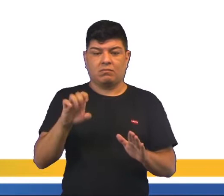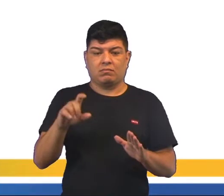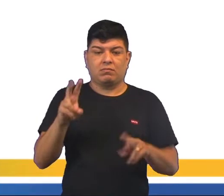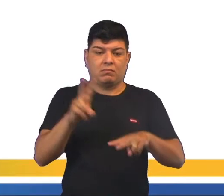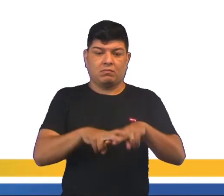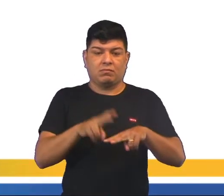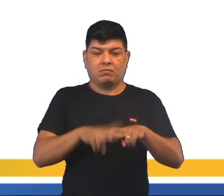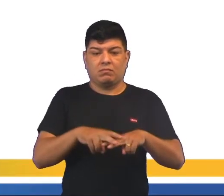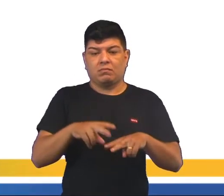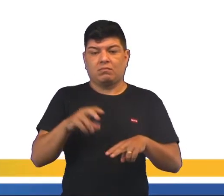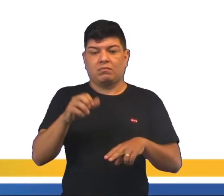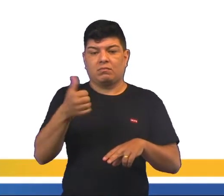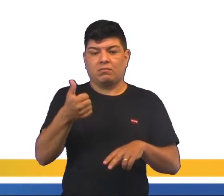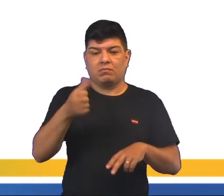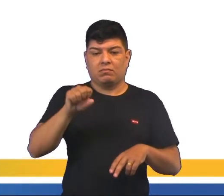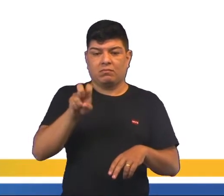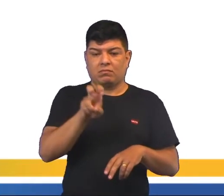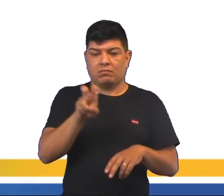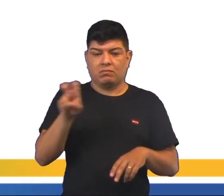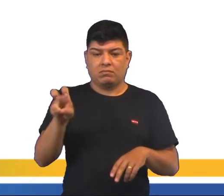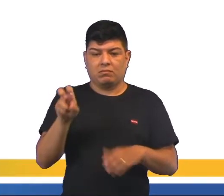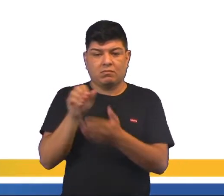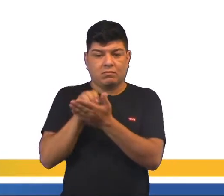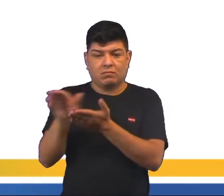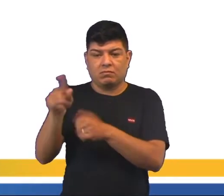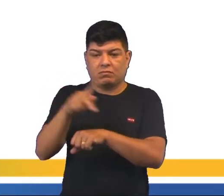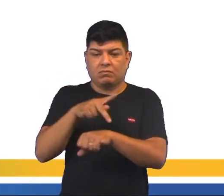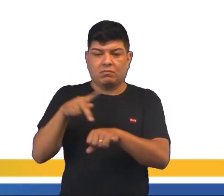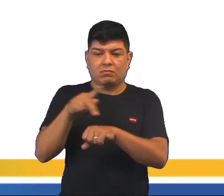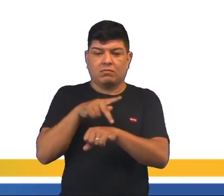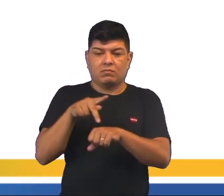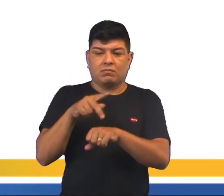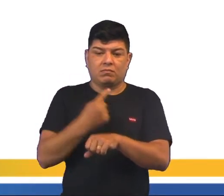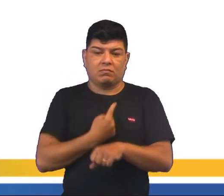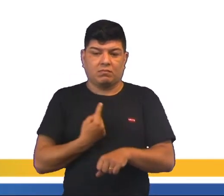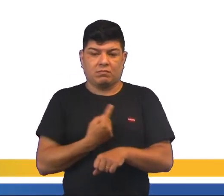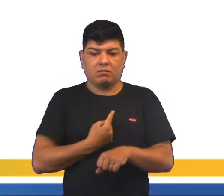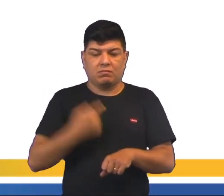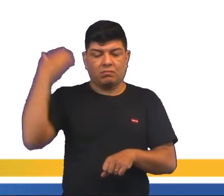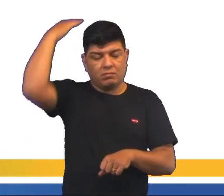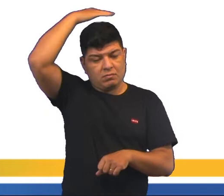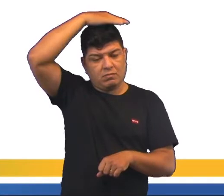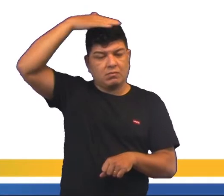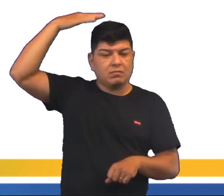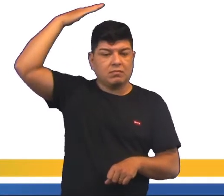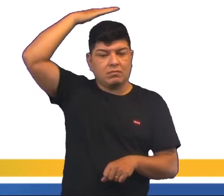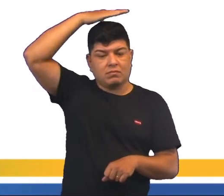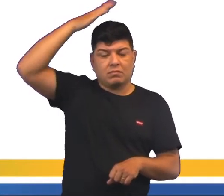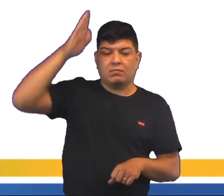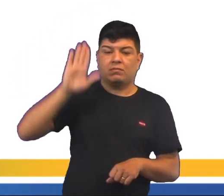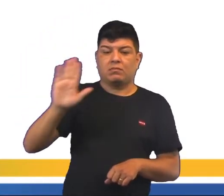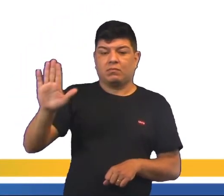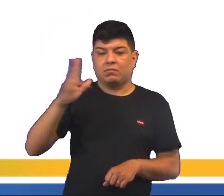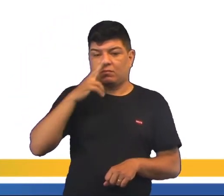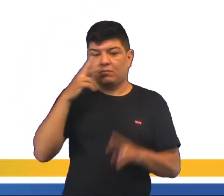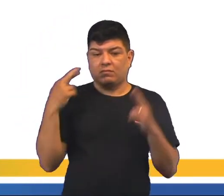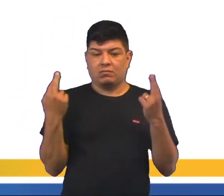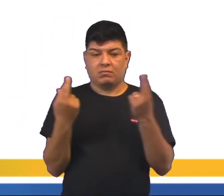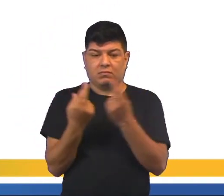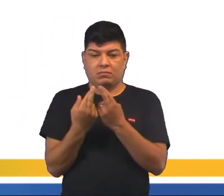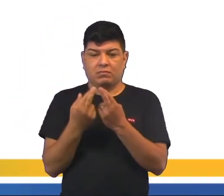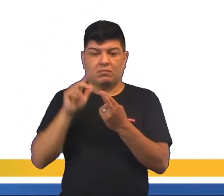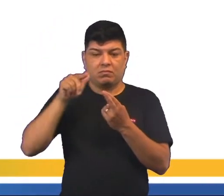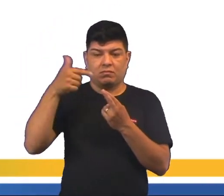e condenado, né? Em 1955 ele foi expulso do país, né, e foi exilado no México, né? Lá ele se reúne,